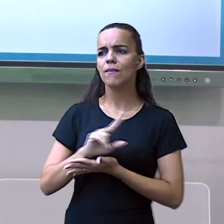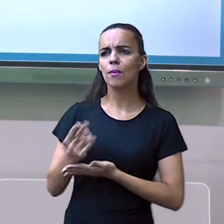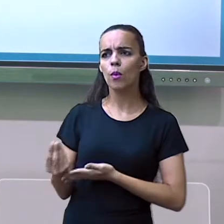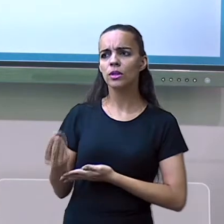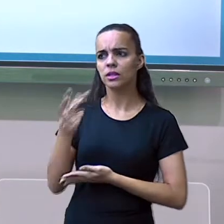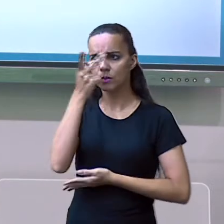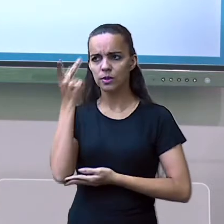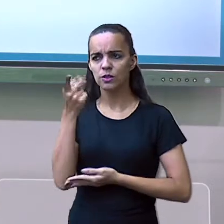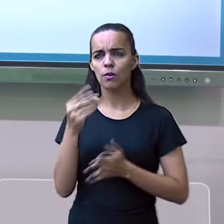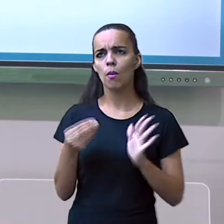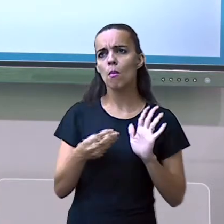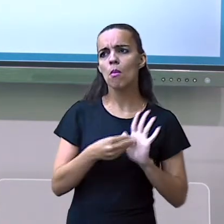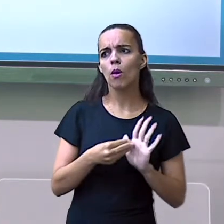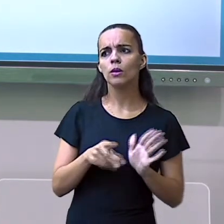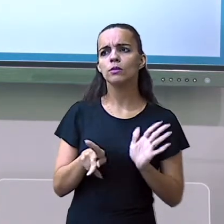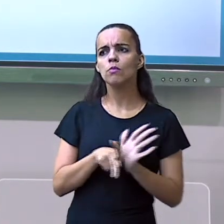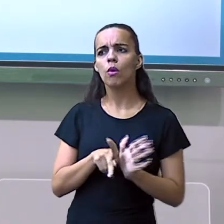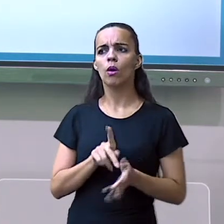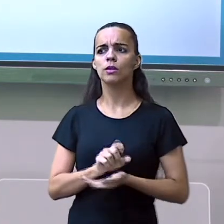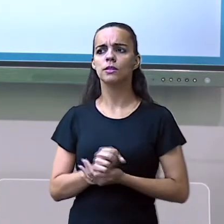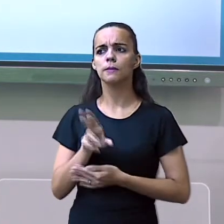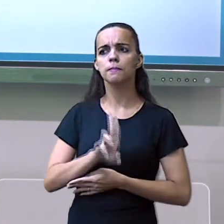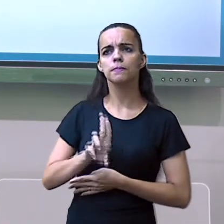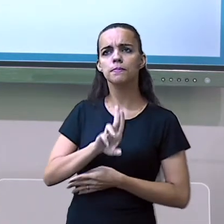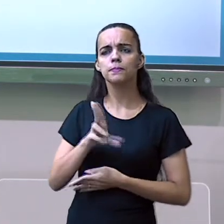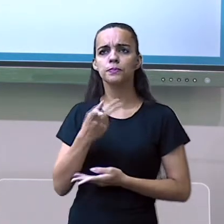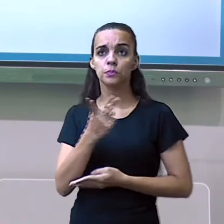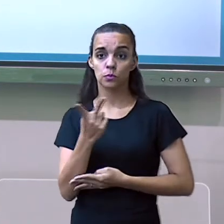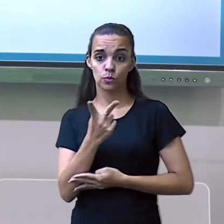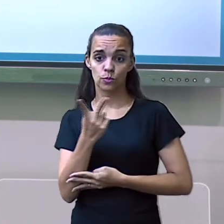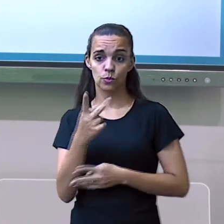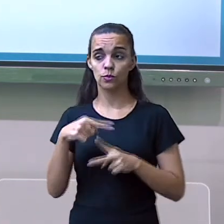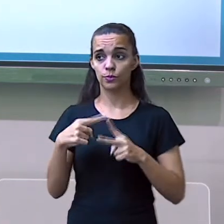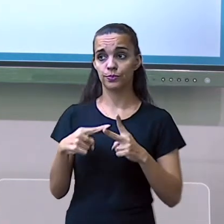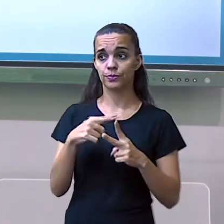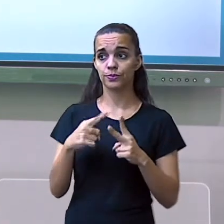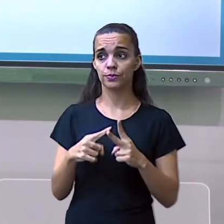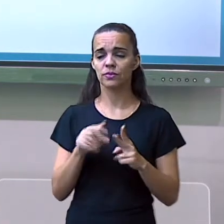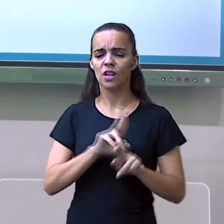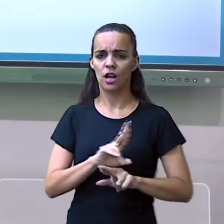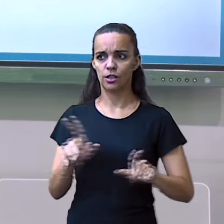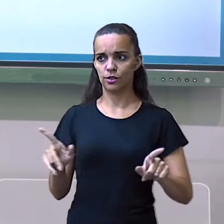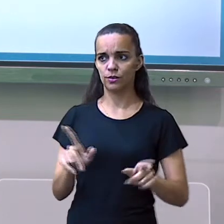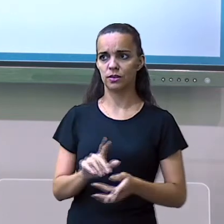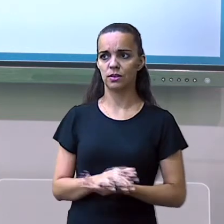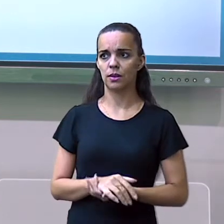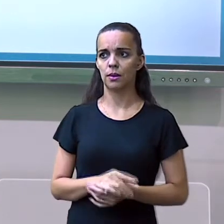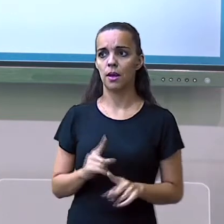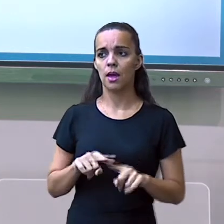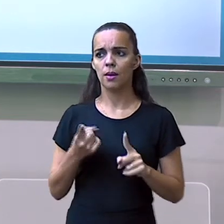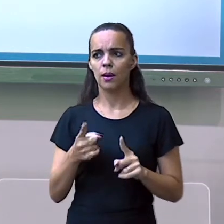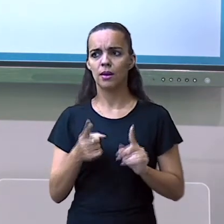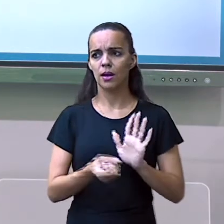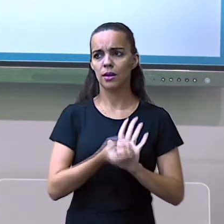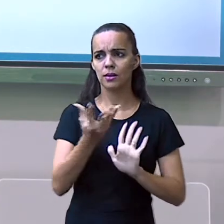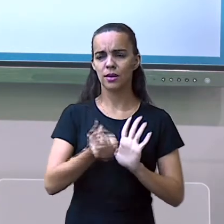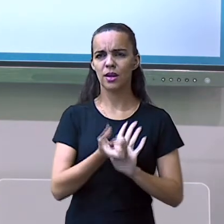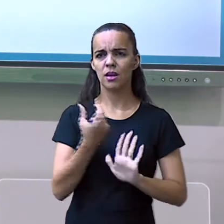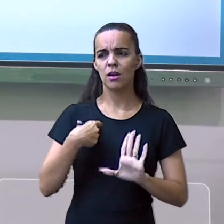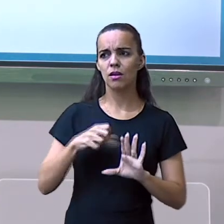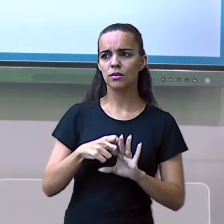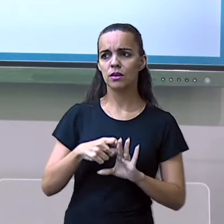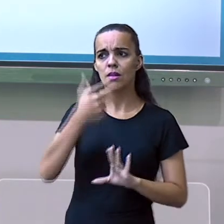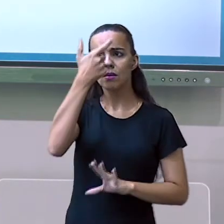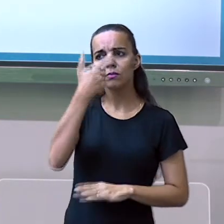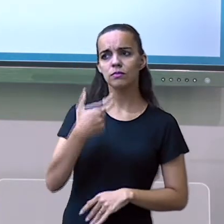como sinônimos. O uso dos dois termos apresenta diferenças. Poesia é um caráter